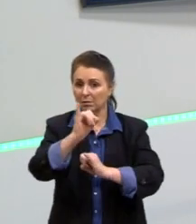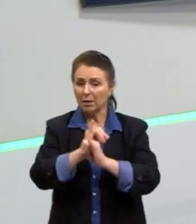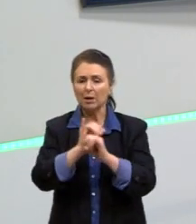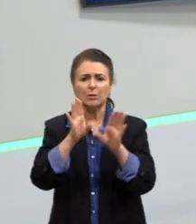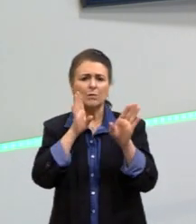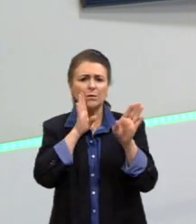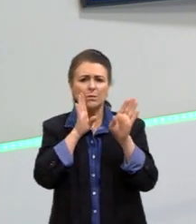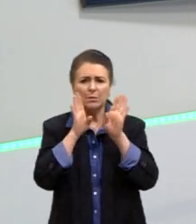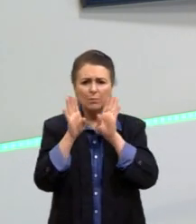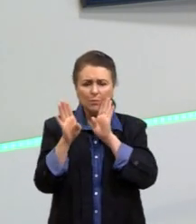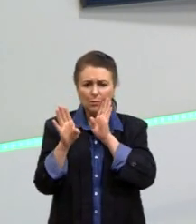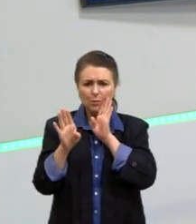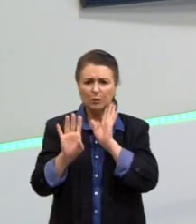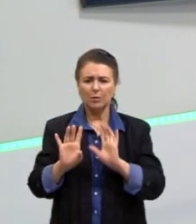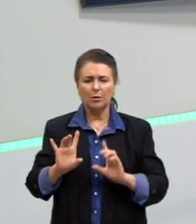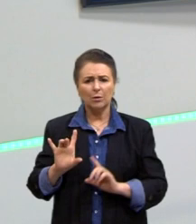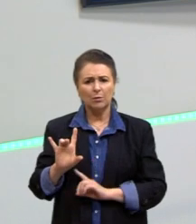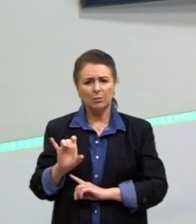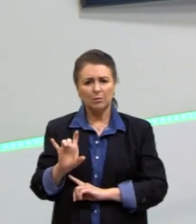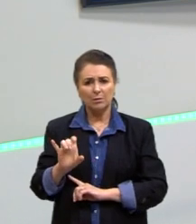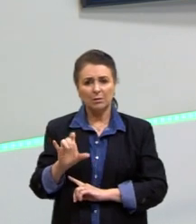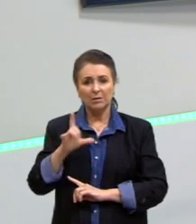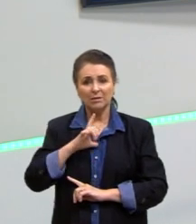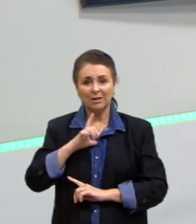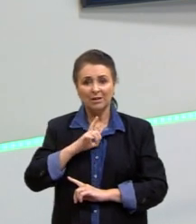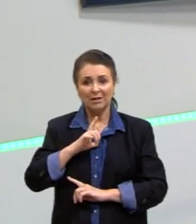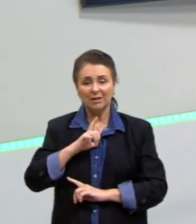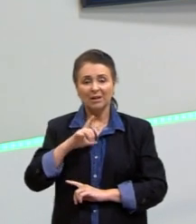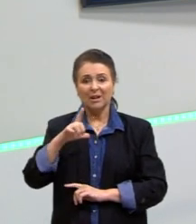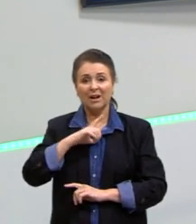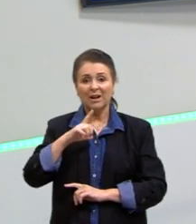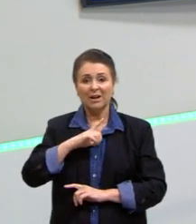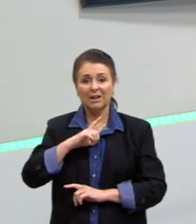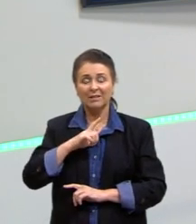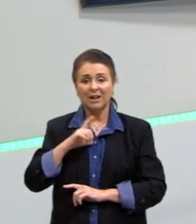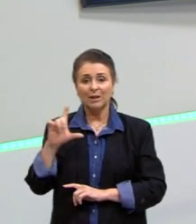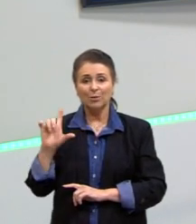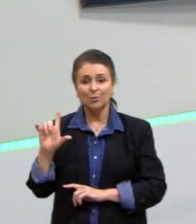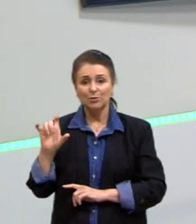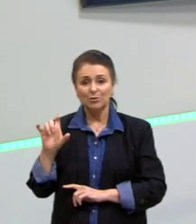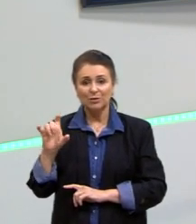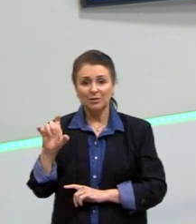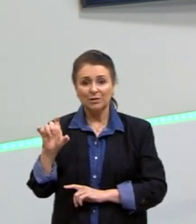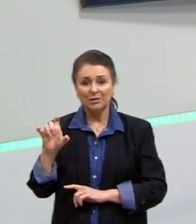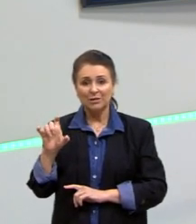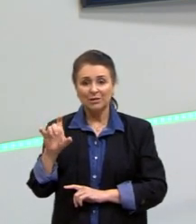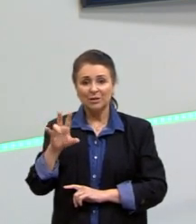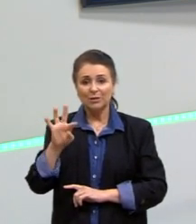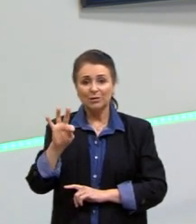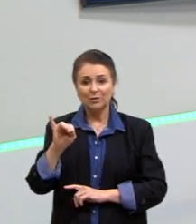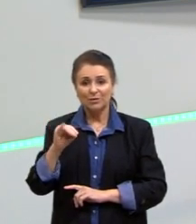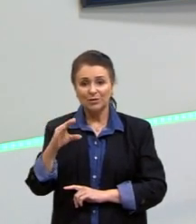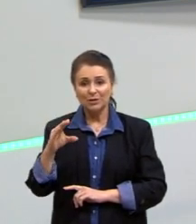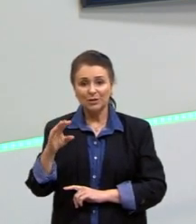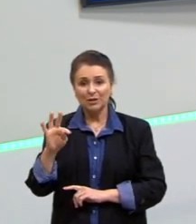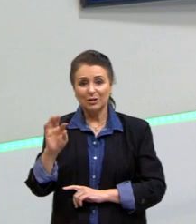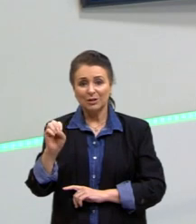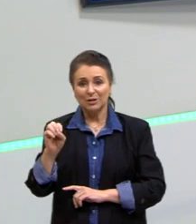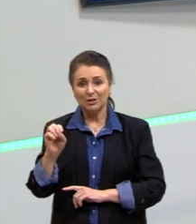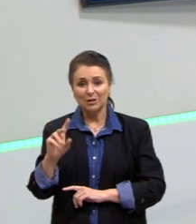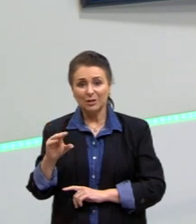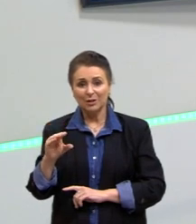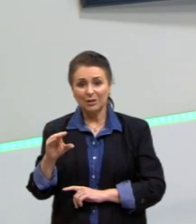Instagram, tem jornal. Até no TikTok tem jornal, né? Então, acompanhem páginas de jornais